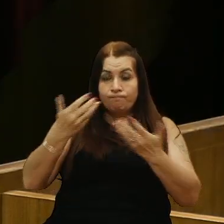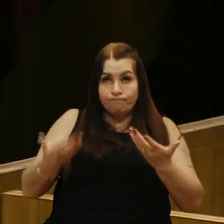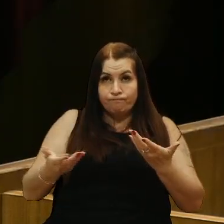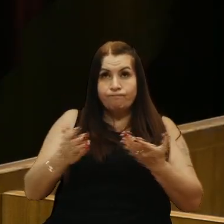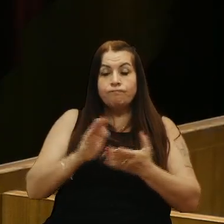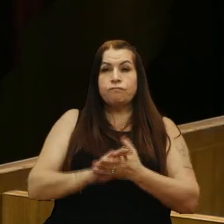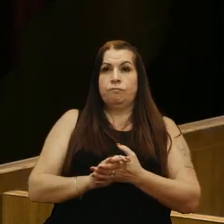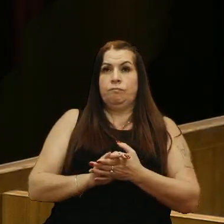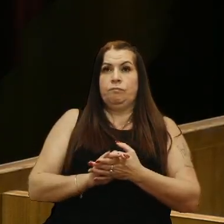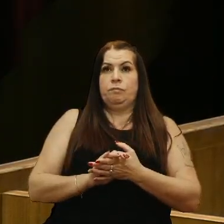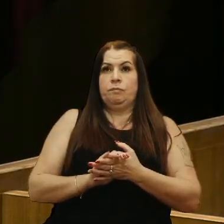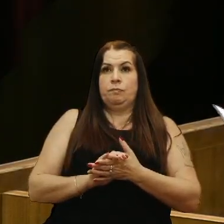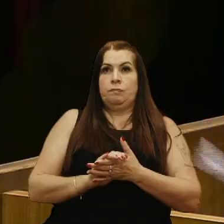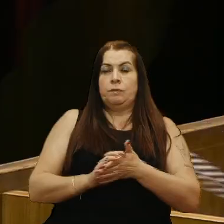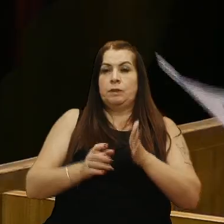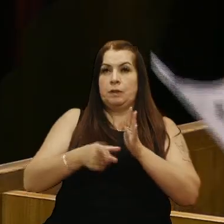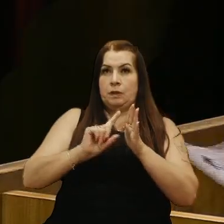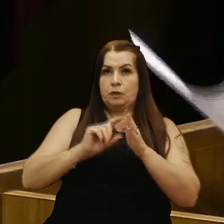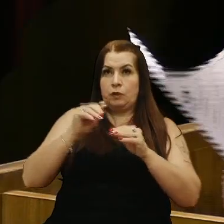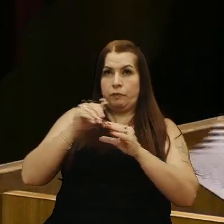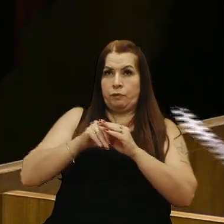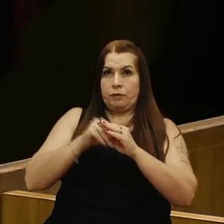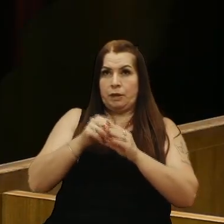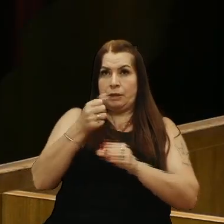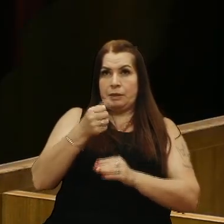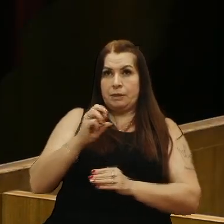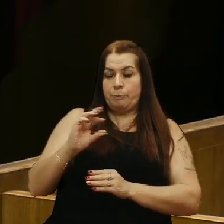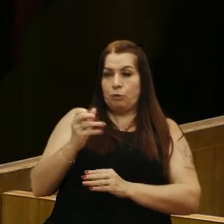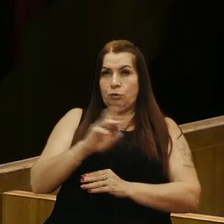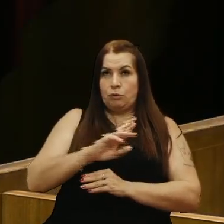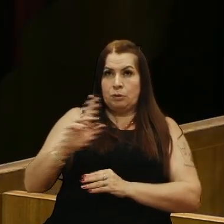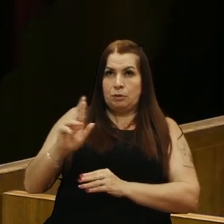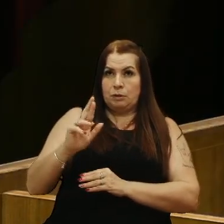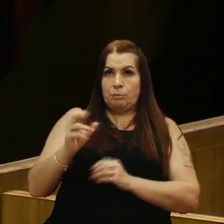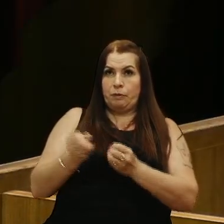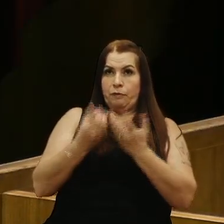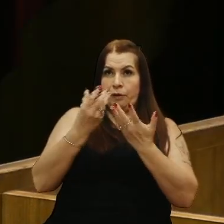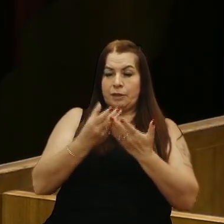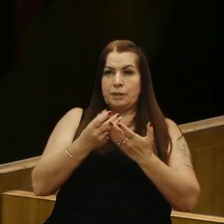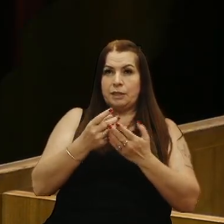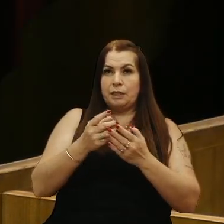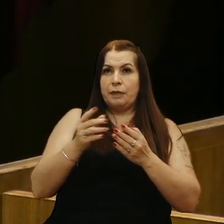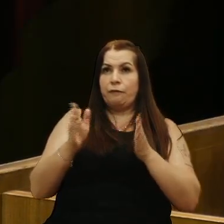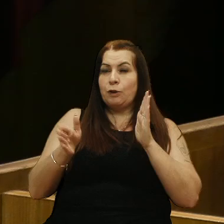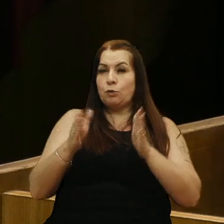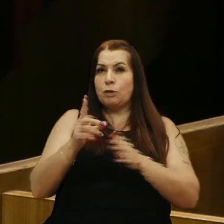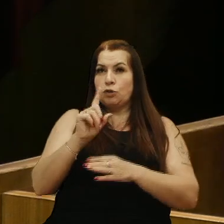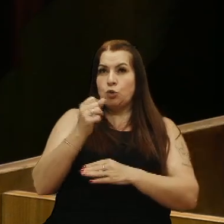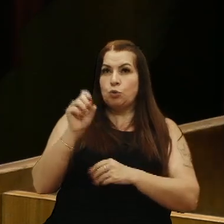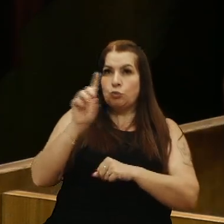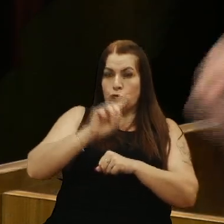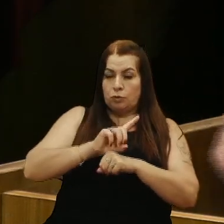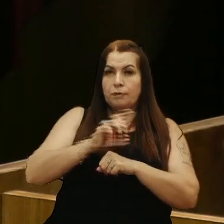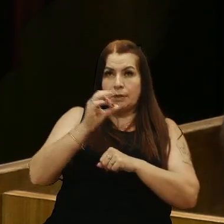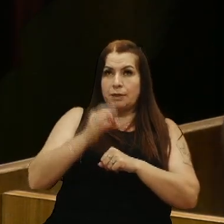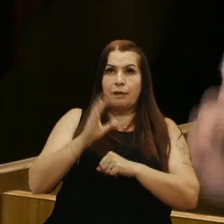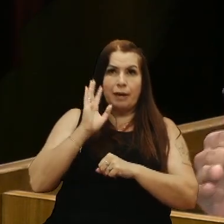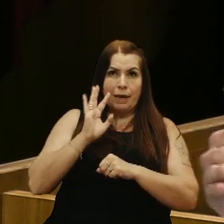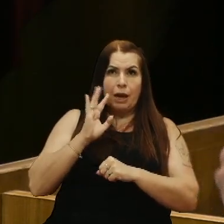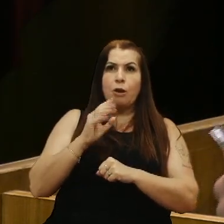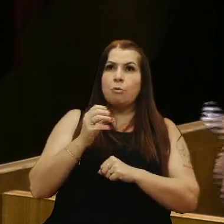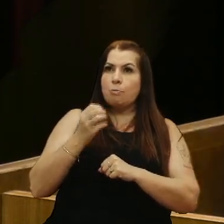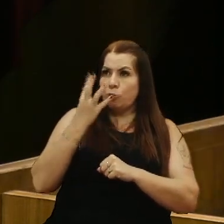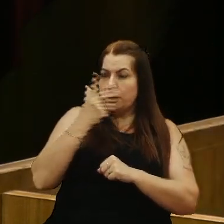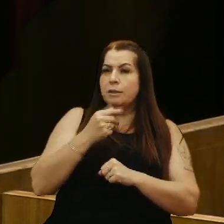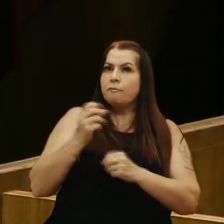Então, antes de eu votar 6 milhões de reais para uma festa que vai durar 18 dias, e com certeza vai ser legal, é bacana uma